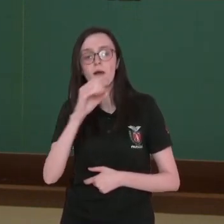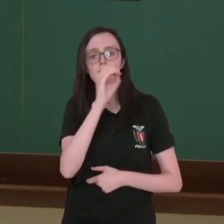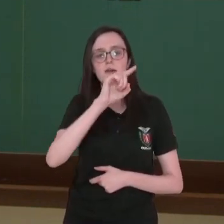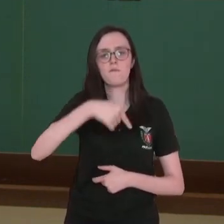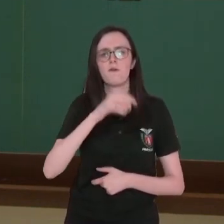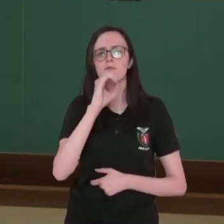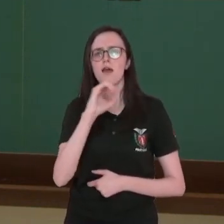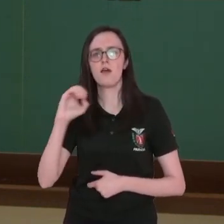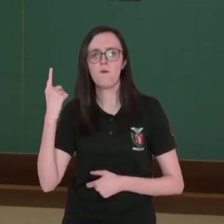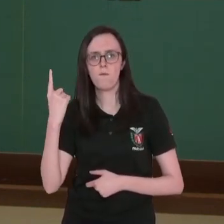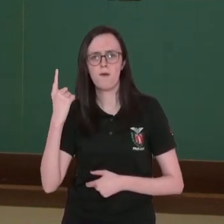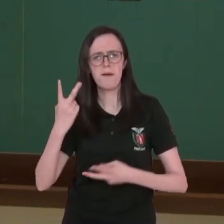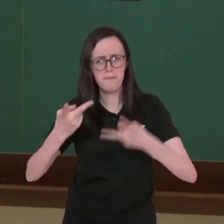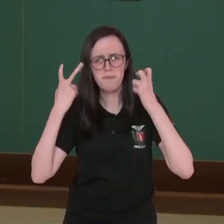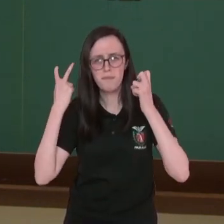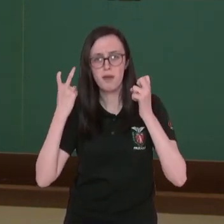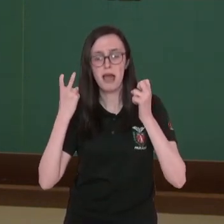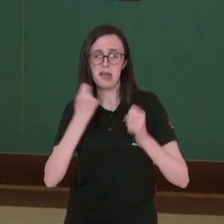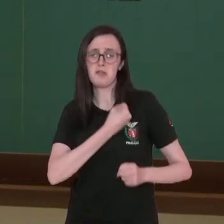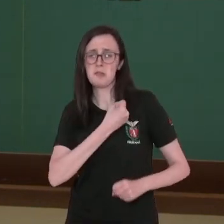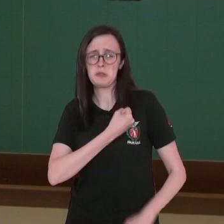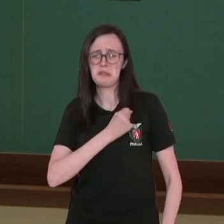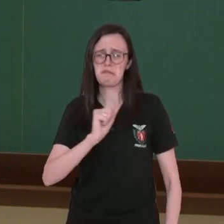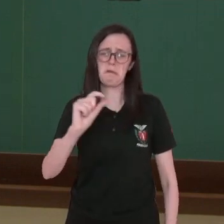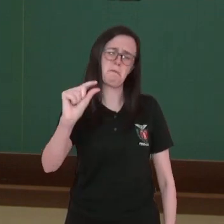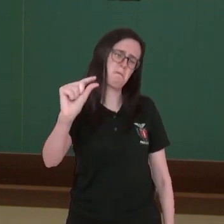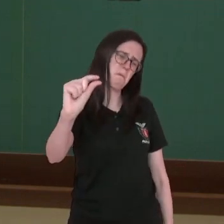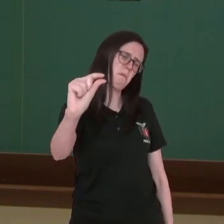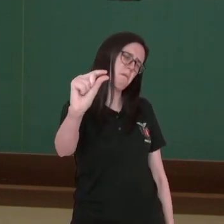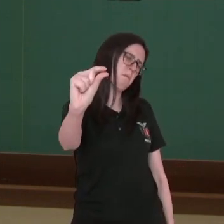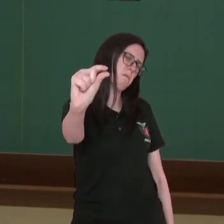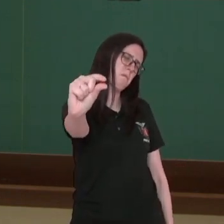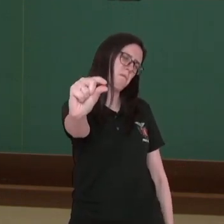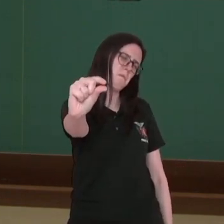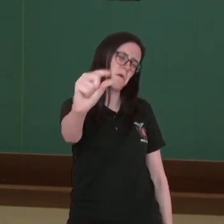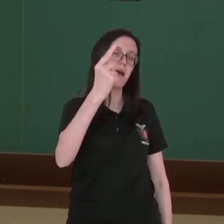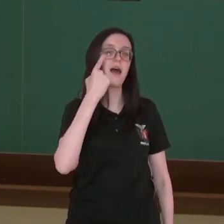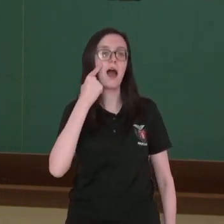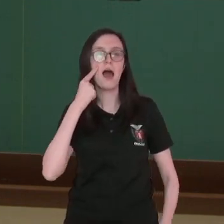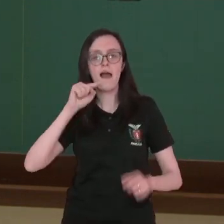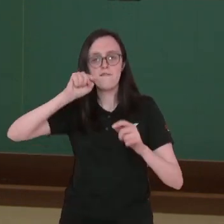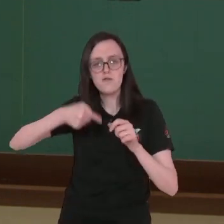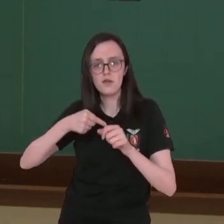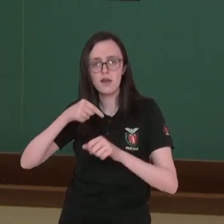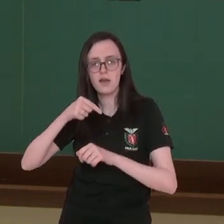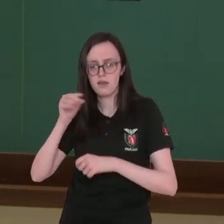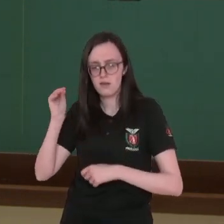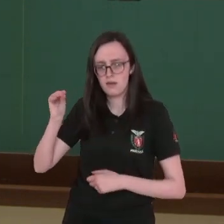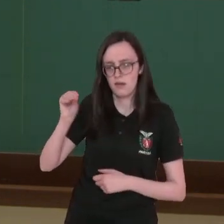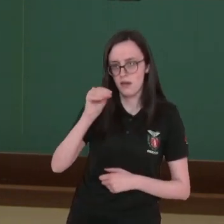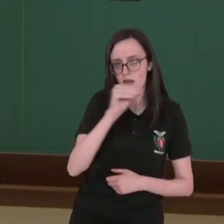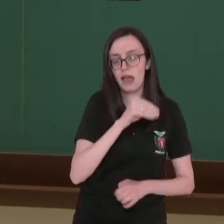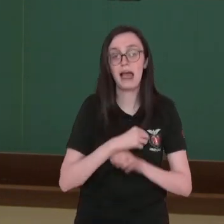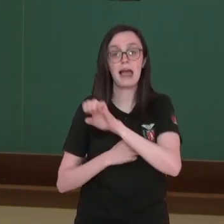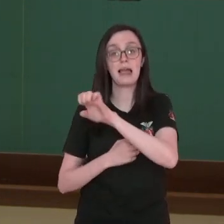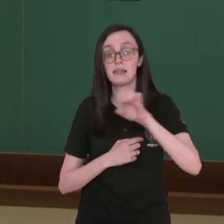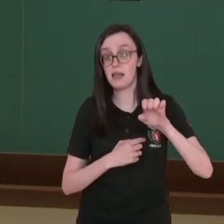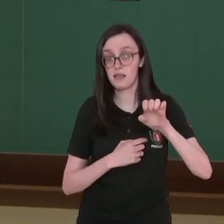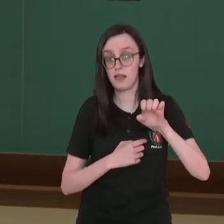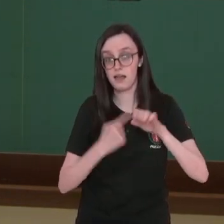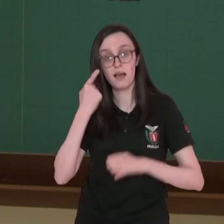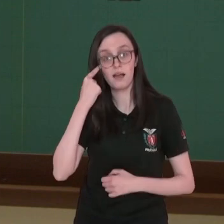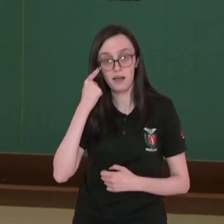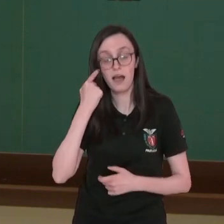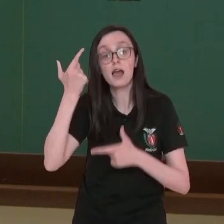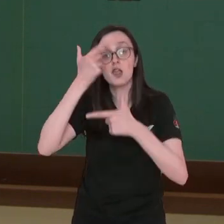0,001. Então, repare que ao fazer esse caminho, eu estou mudando a vírgula de lugar para a esquerda. Cada casa eu estou